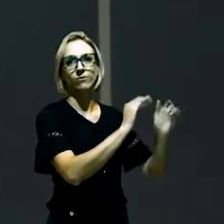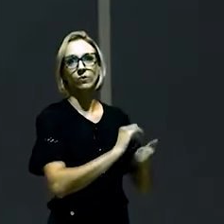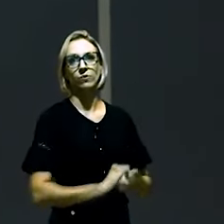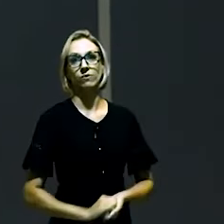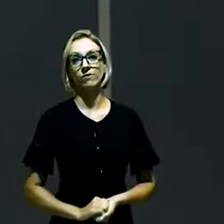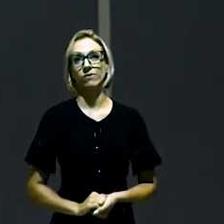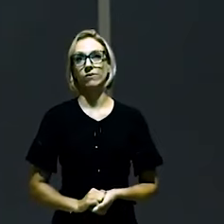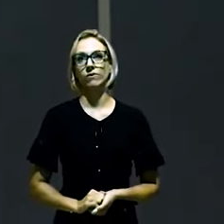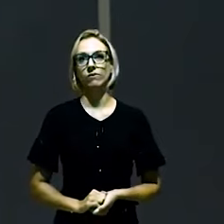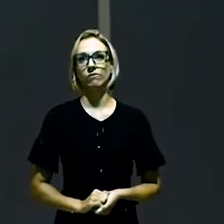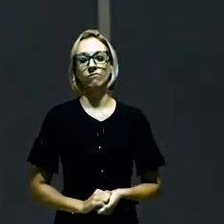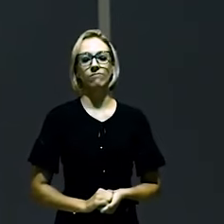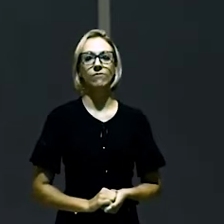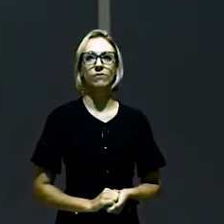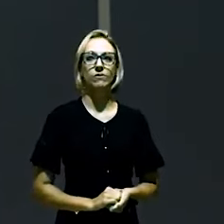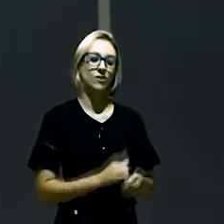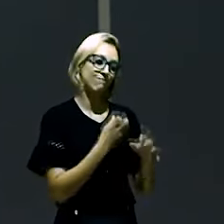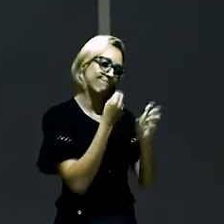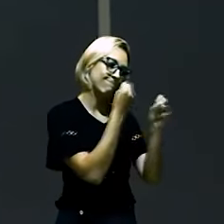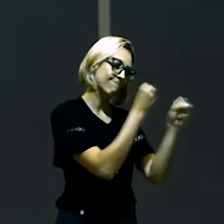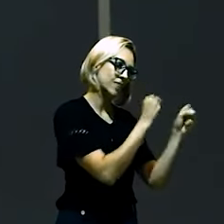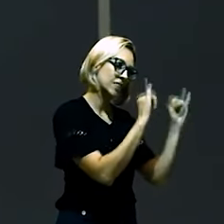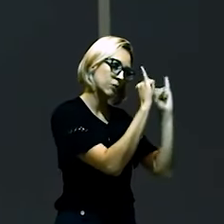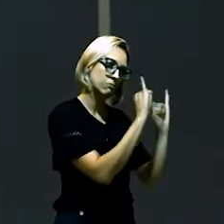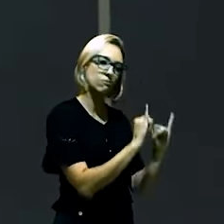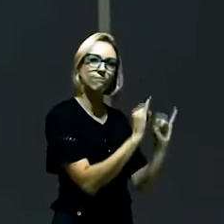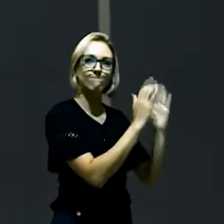que eu tenho procurado seguir